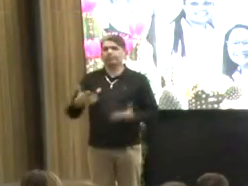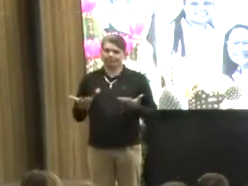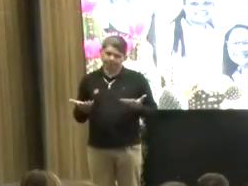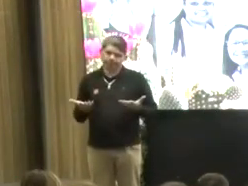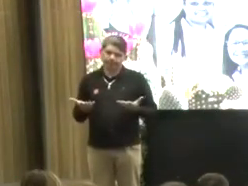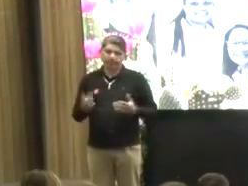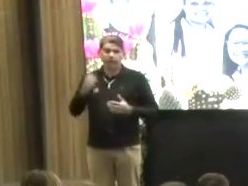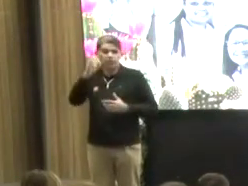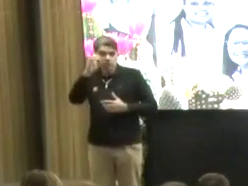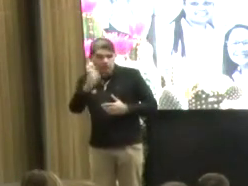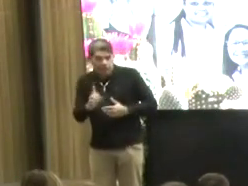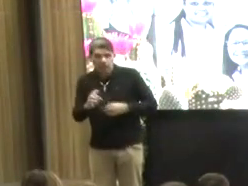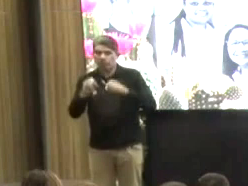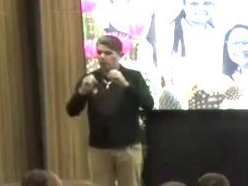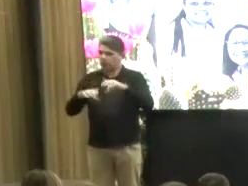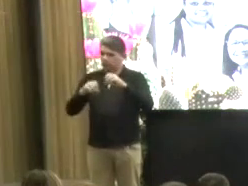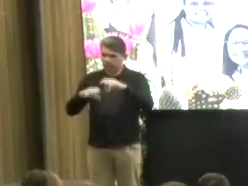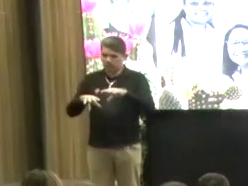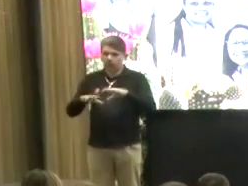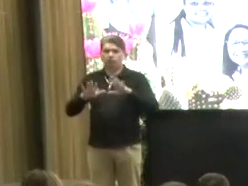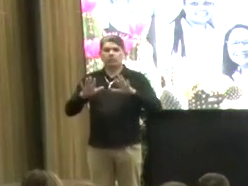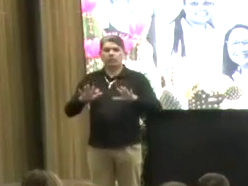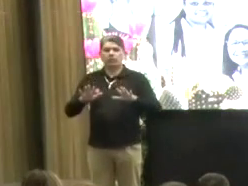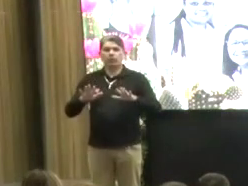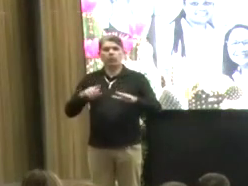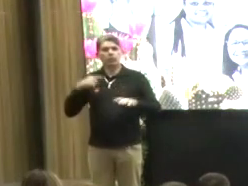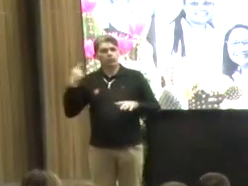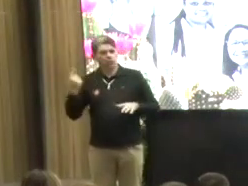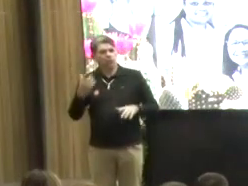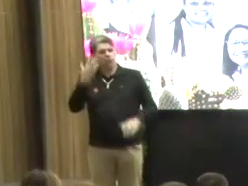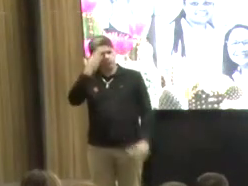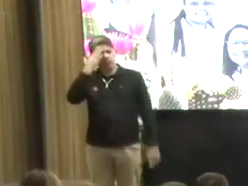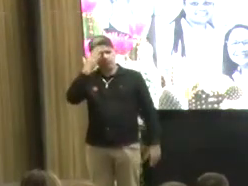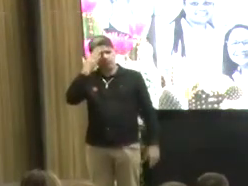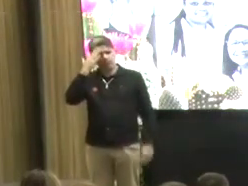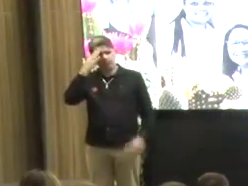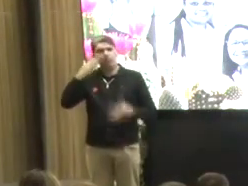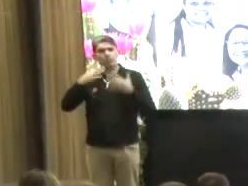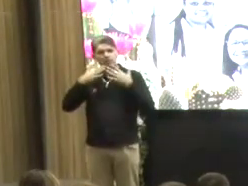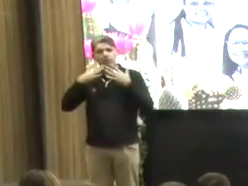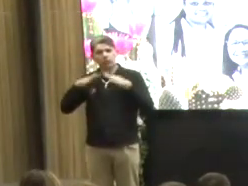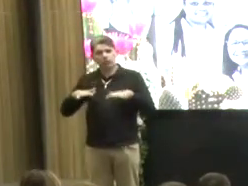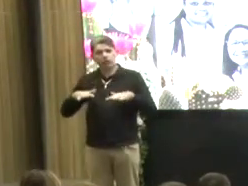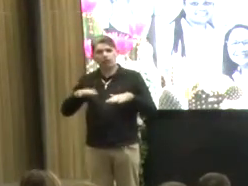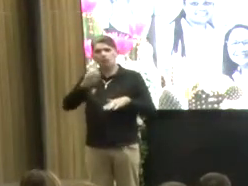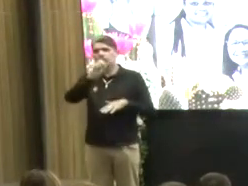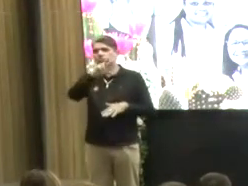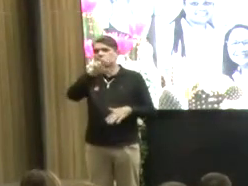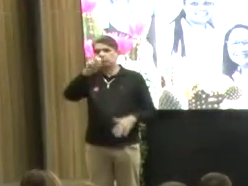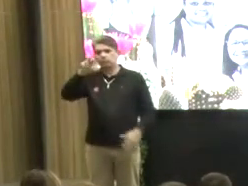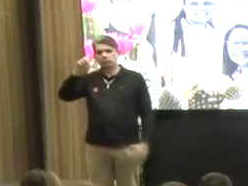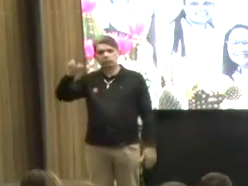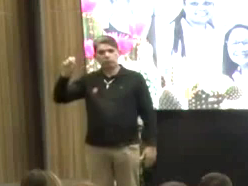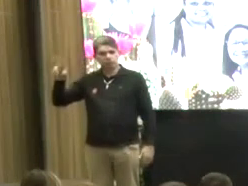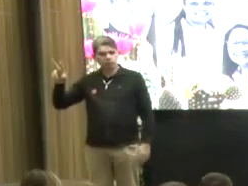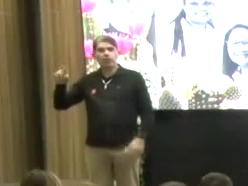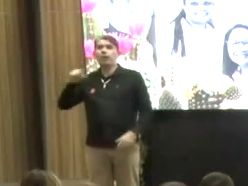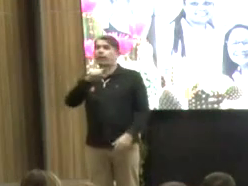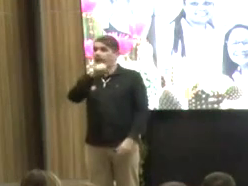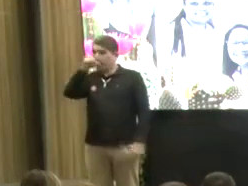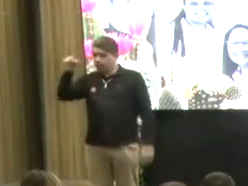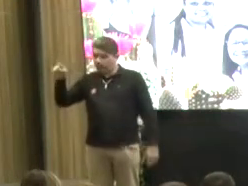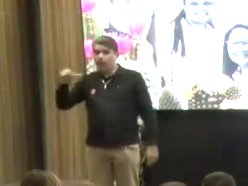isso está naturalizado na nossa experiência, né? Essa montanha azul ali de pessoas que não